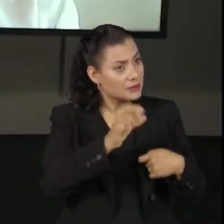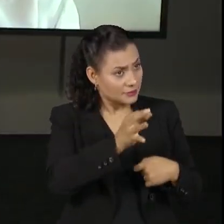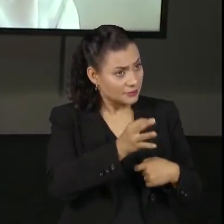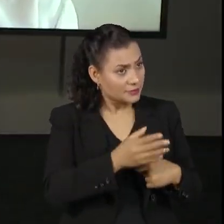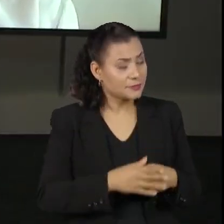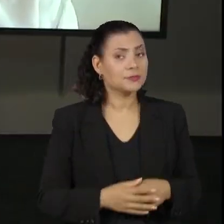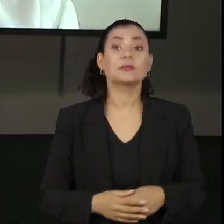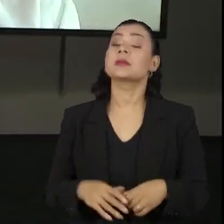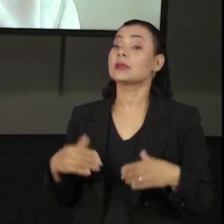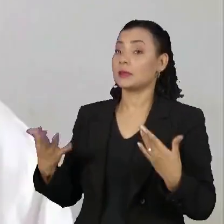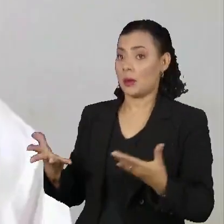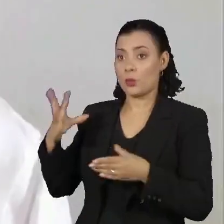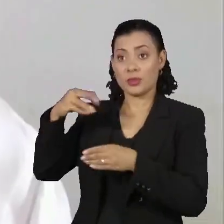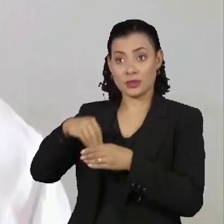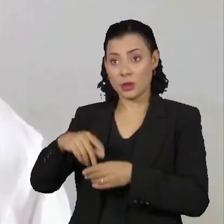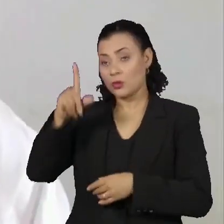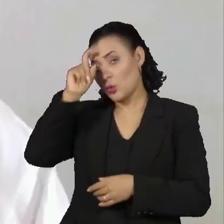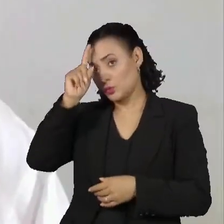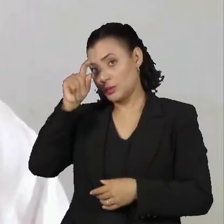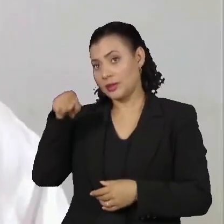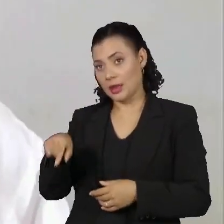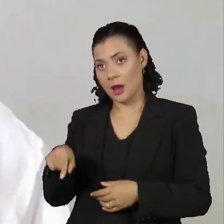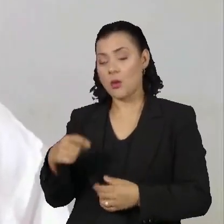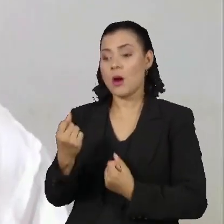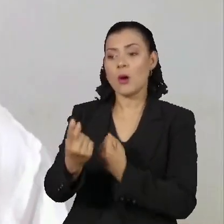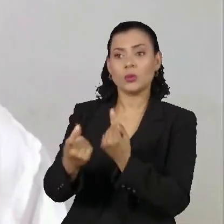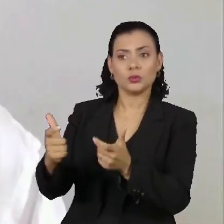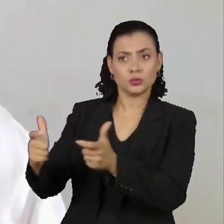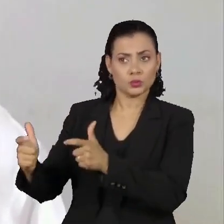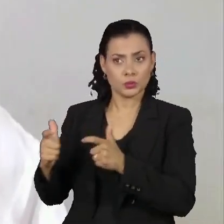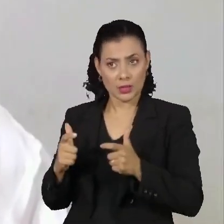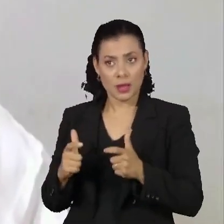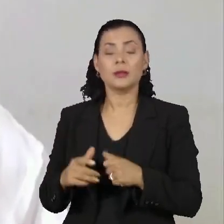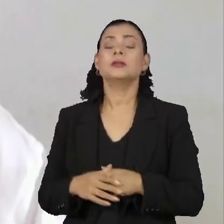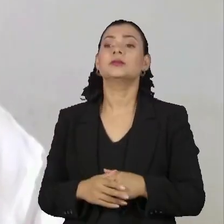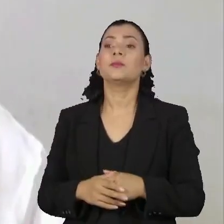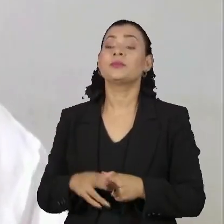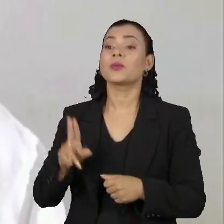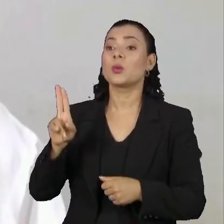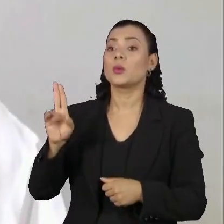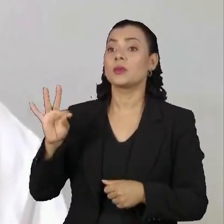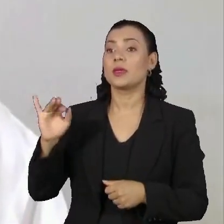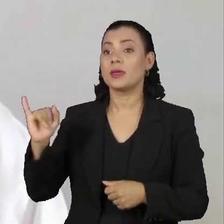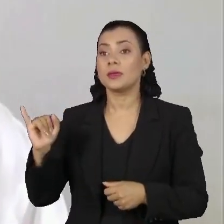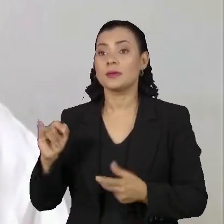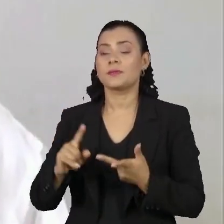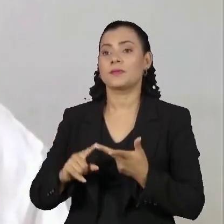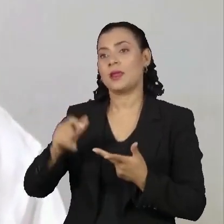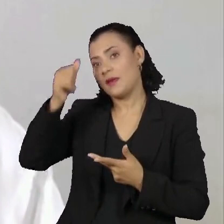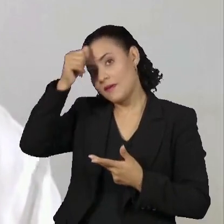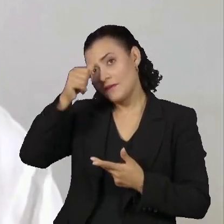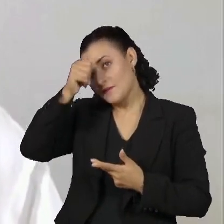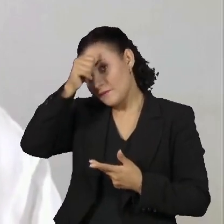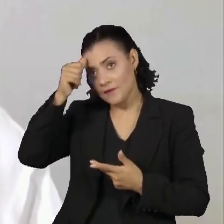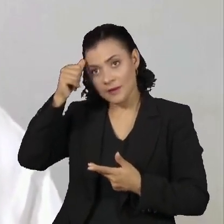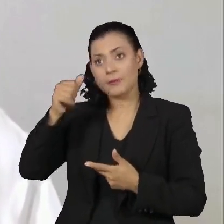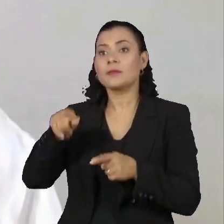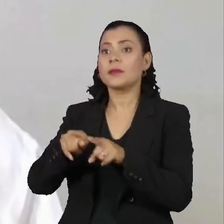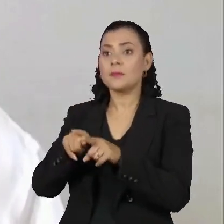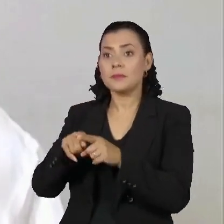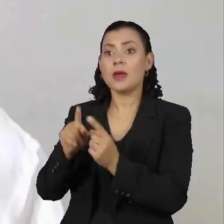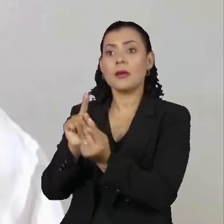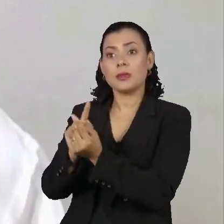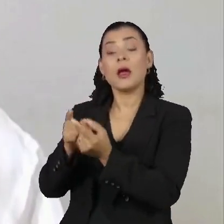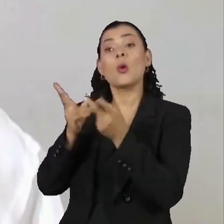dos hospitais, por exemplo, nas enfermarias, nas UTIs, no pronto-socorro, nós estamos usando